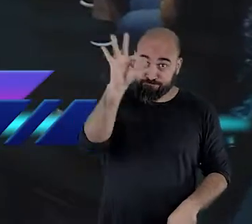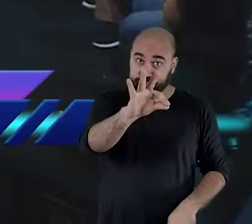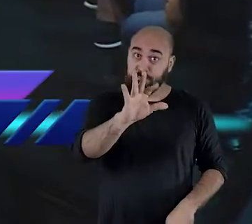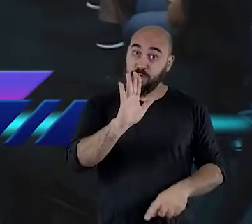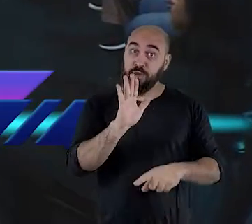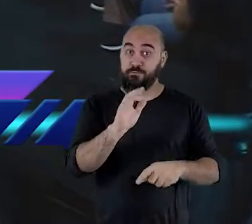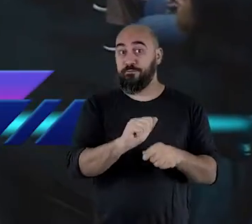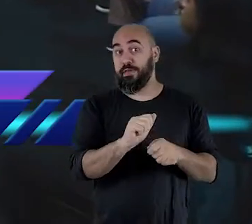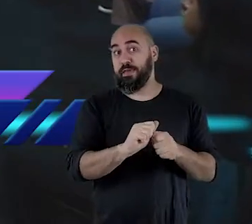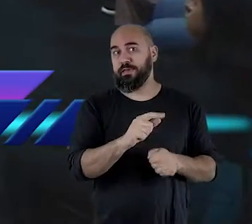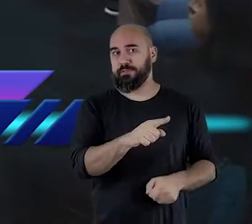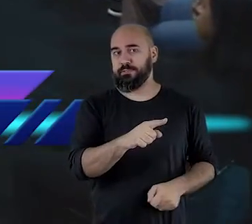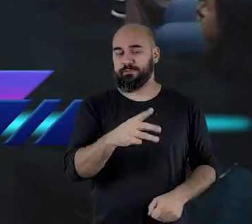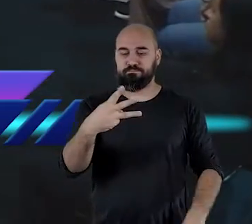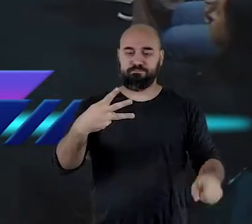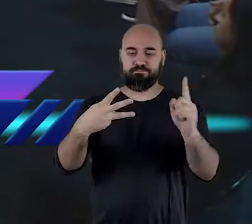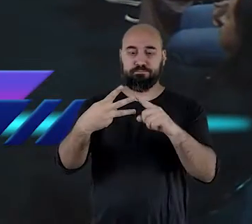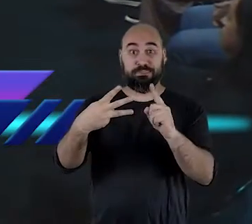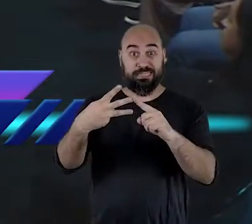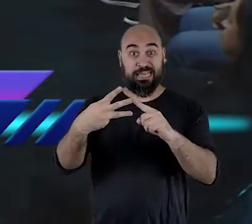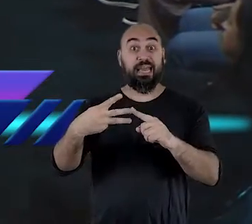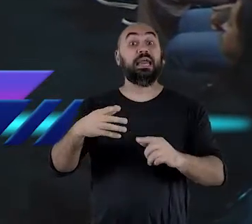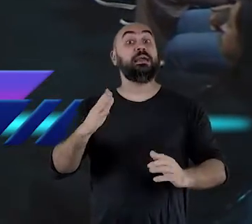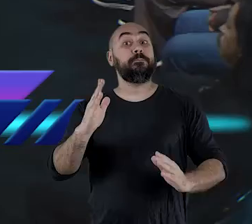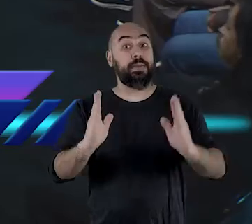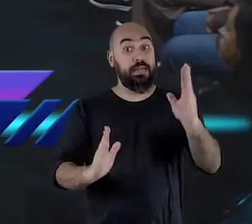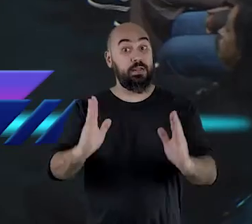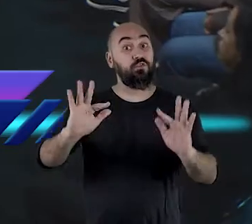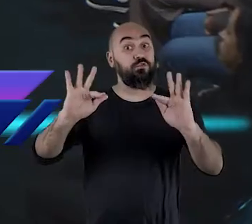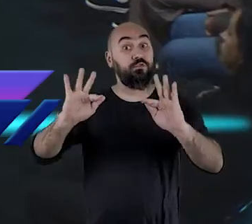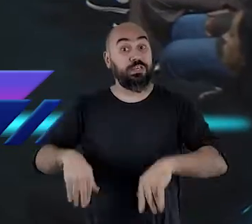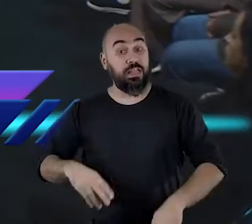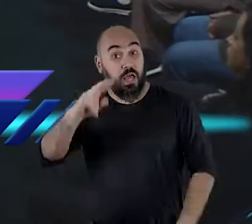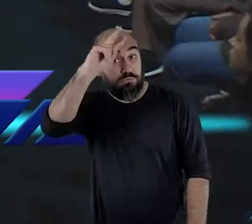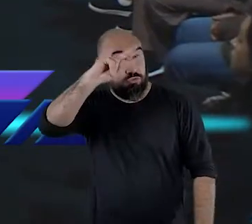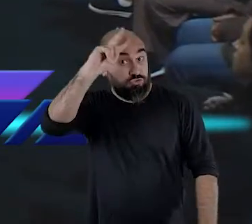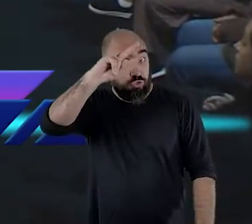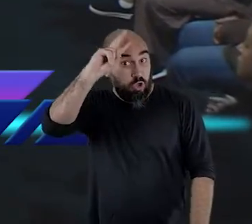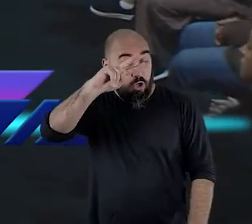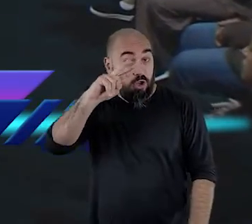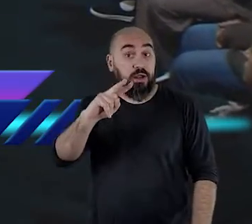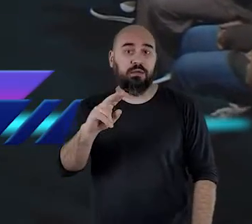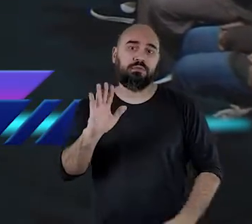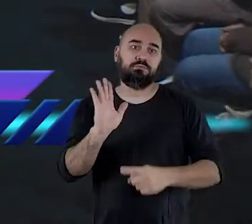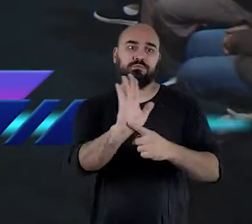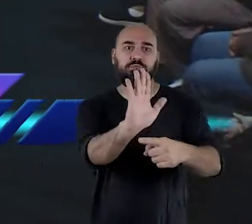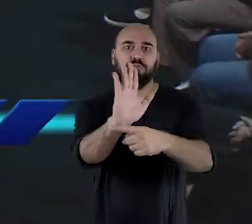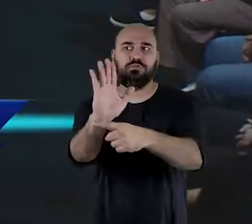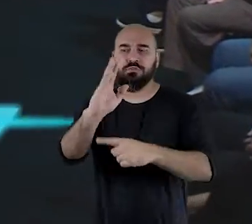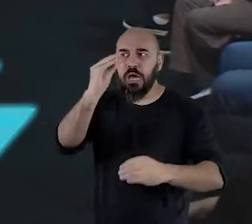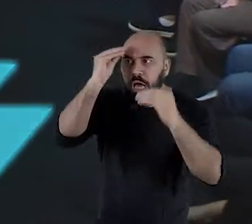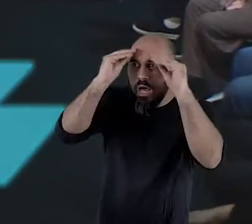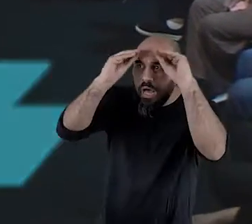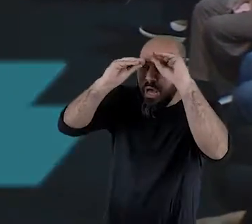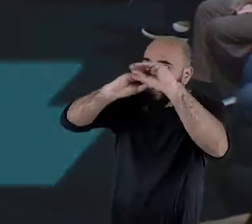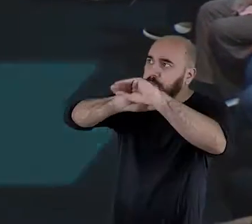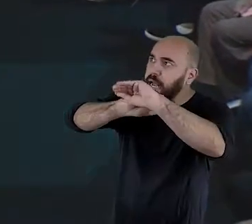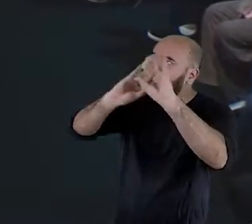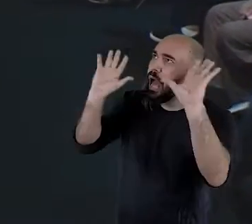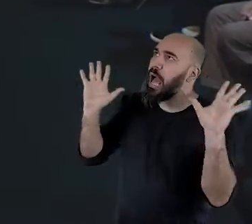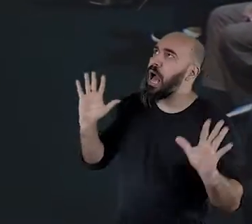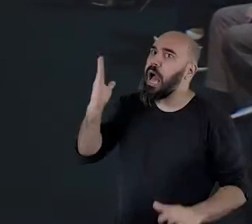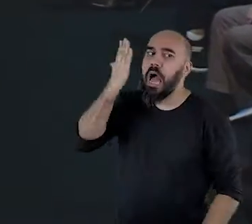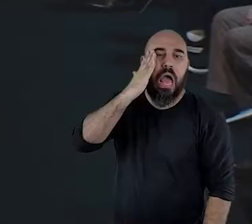as pessoas nos dias finais da história. E aqui, eu não tenho dúvidas, que